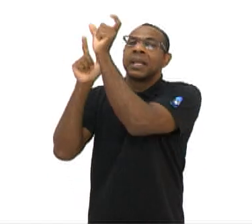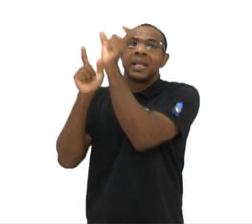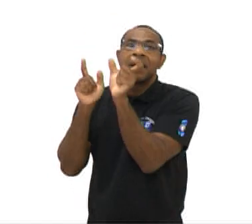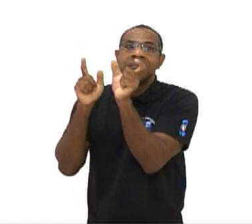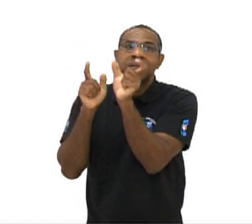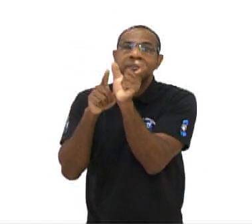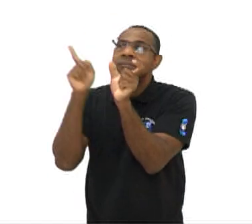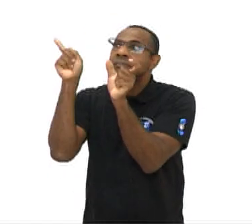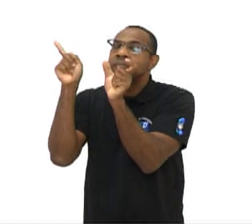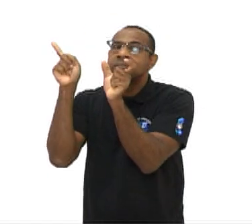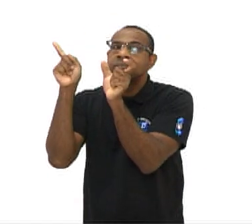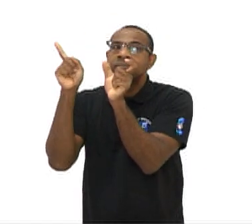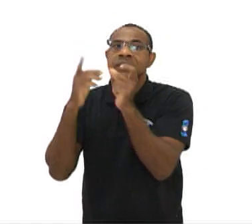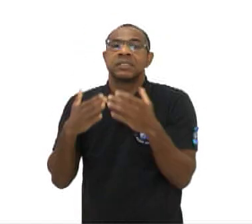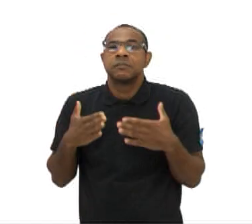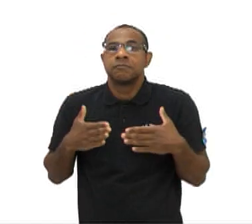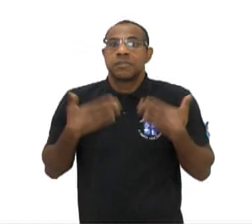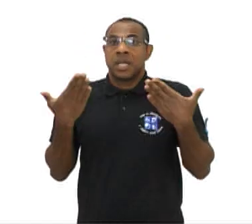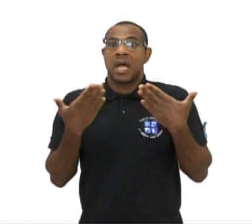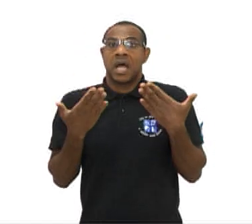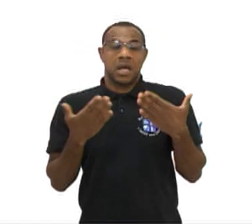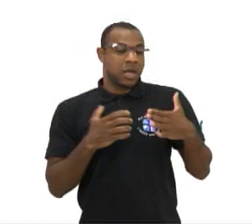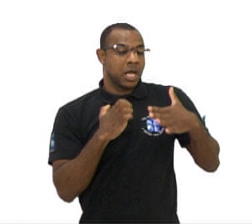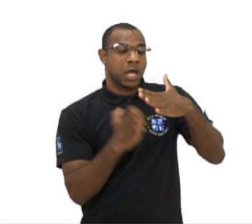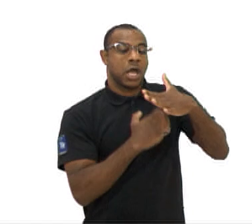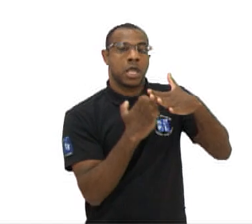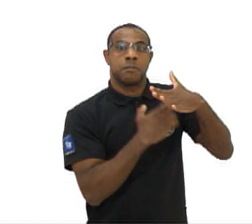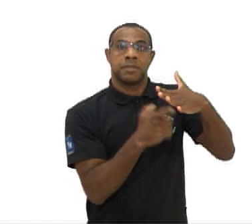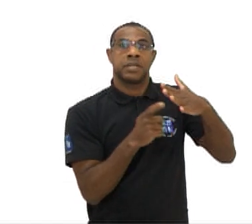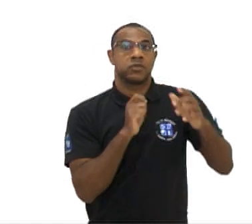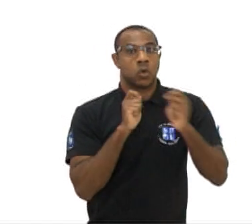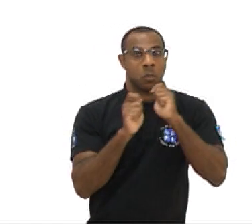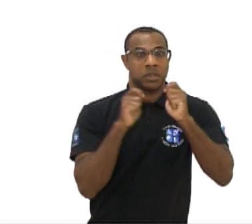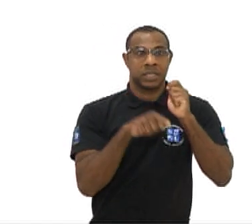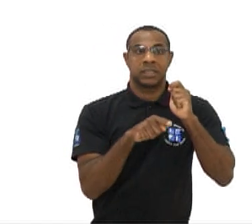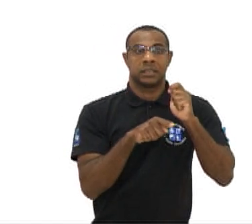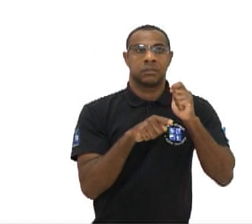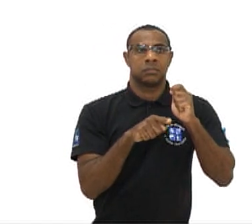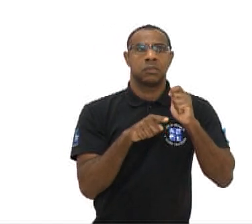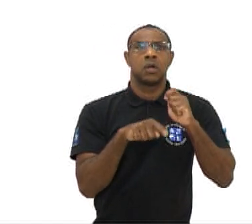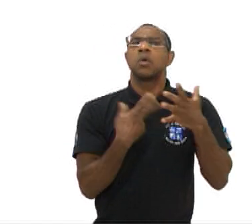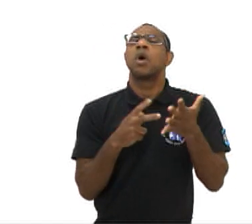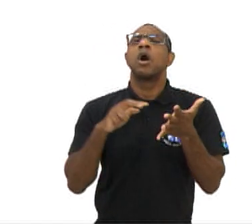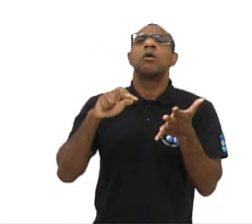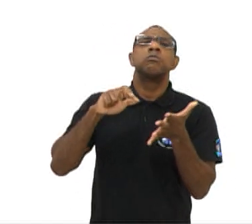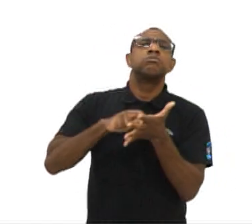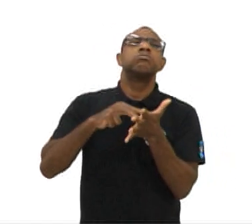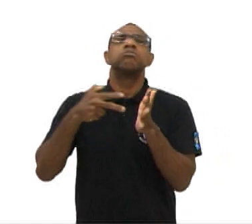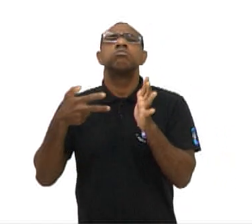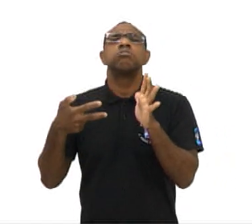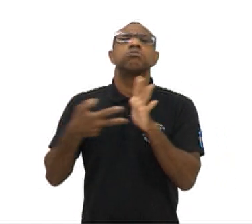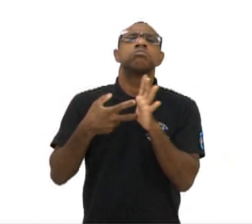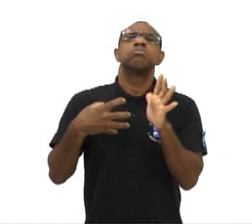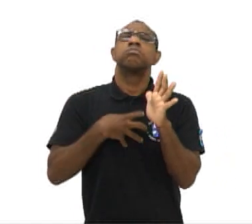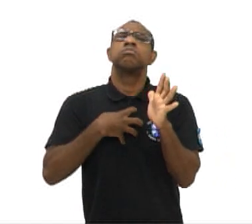imediatismo acabou assustando os donos de empresas de comunicação. Qual é o sentido da